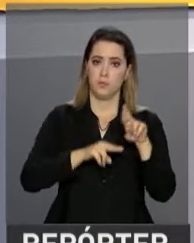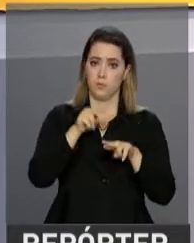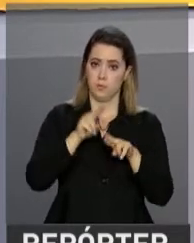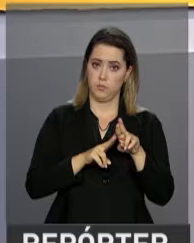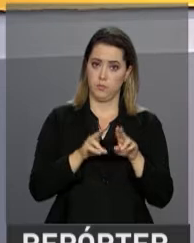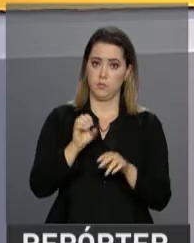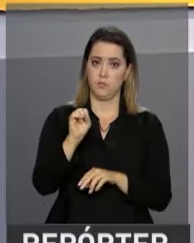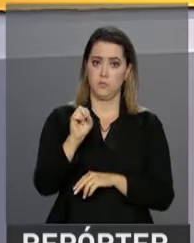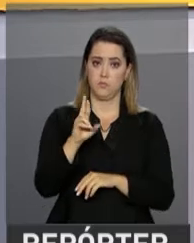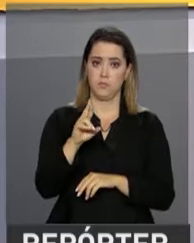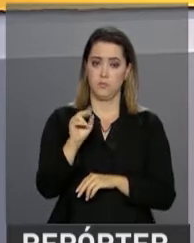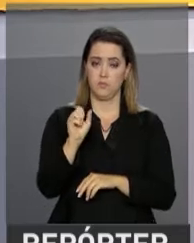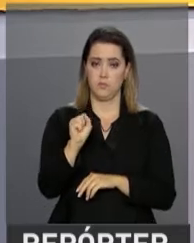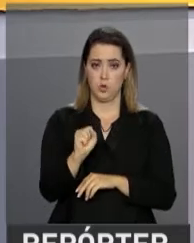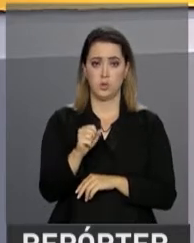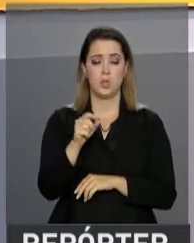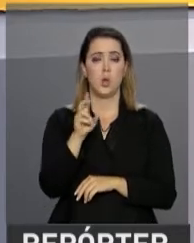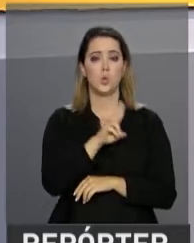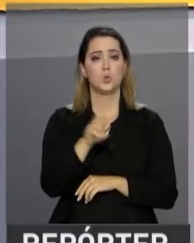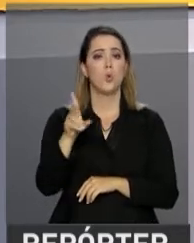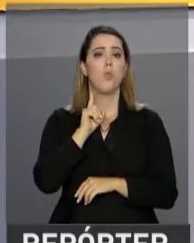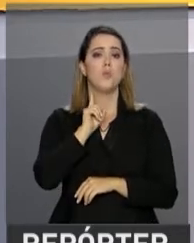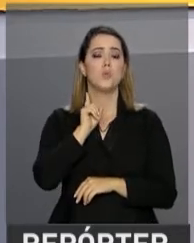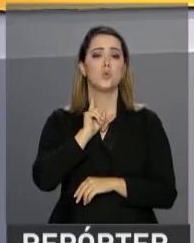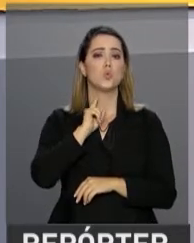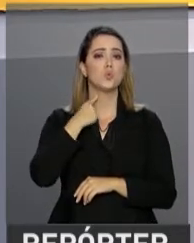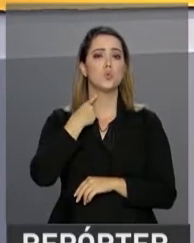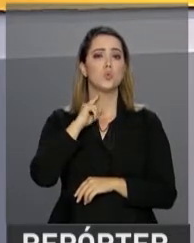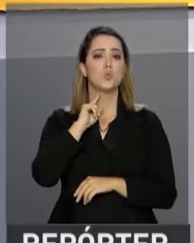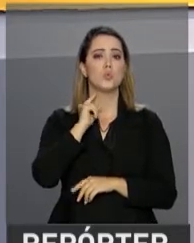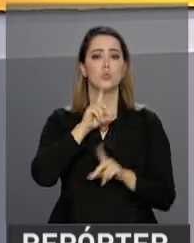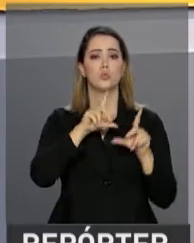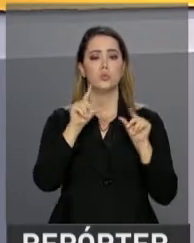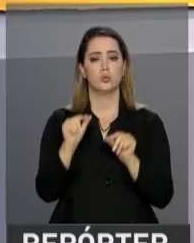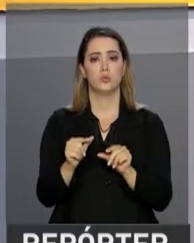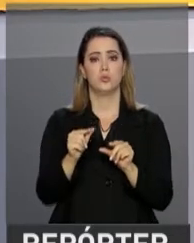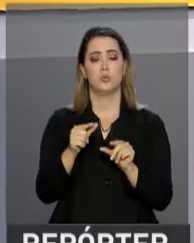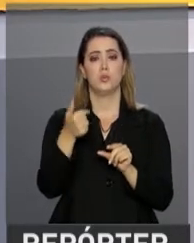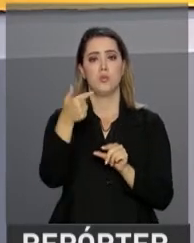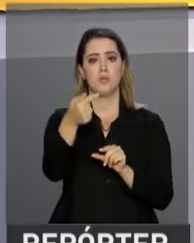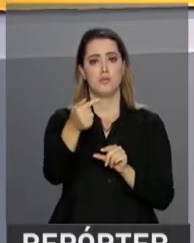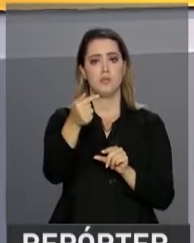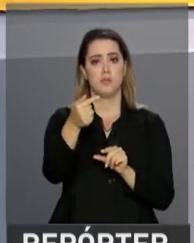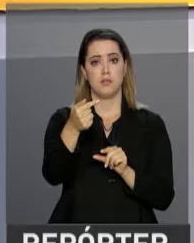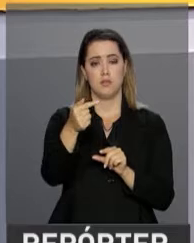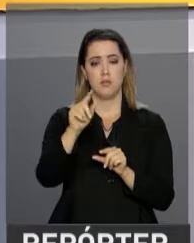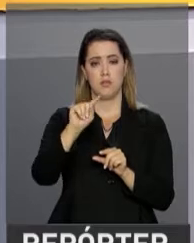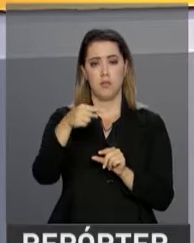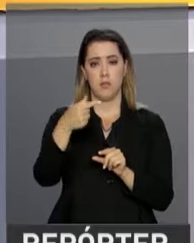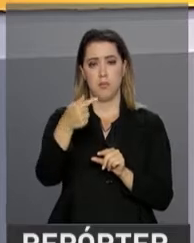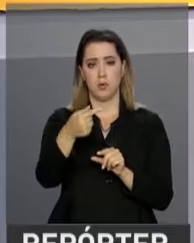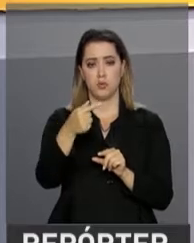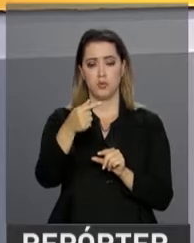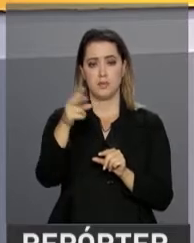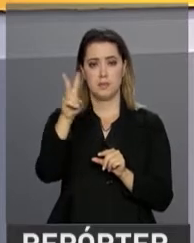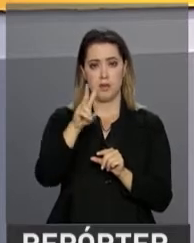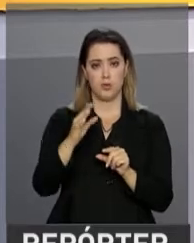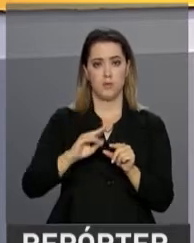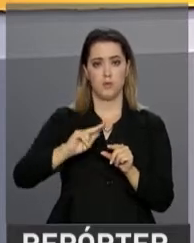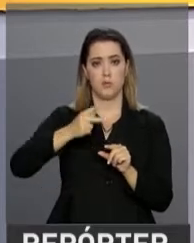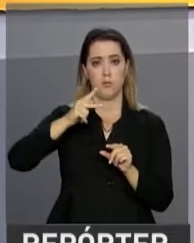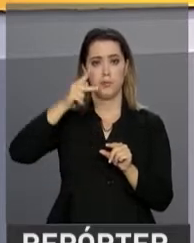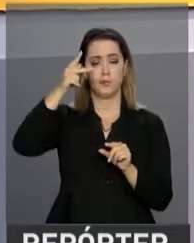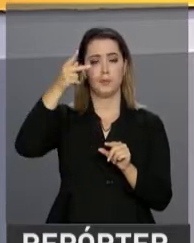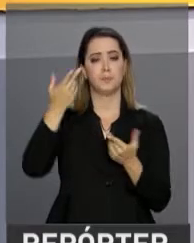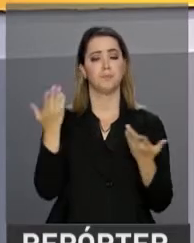acordo com o serasa experian se o índice caiu depois de registrar sete altas consecutivas o serasa atribui a queda na